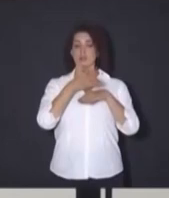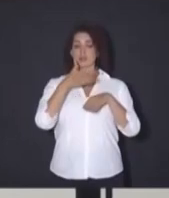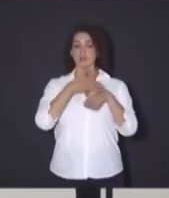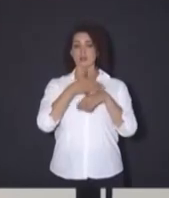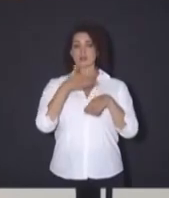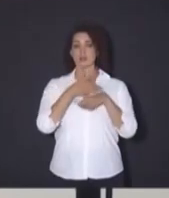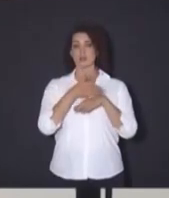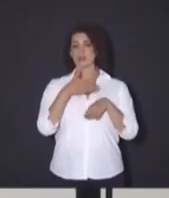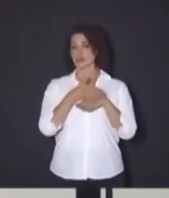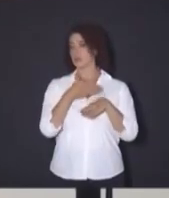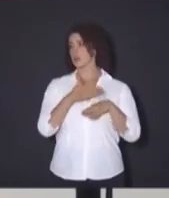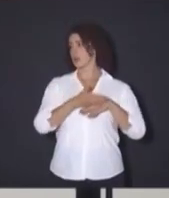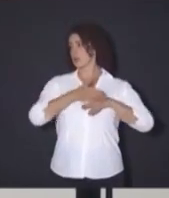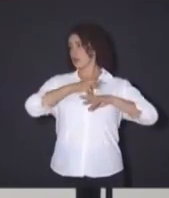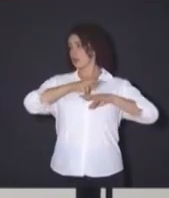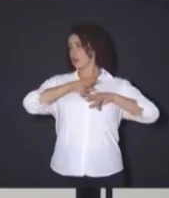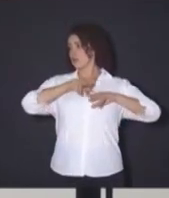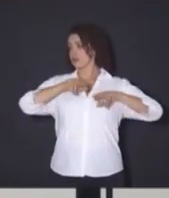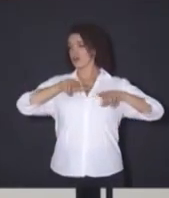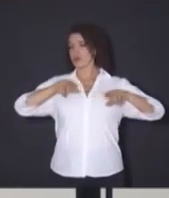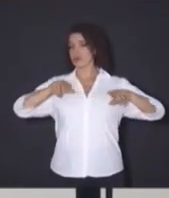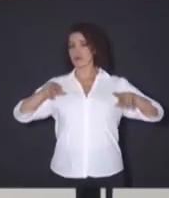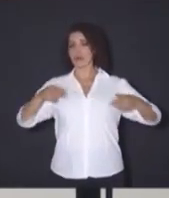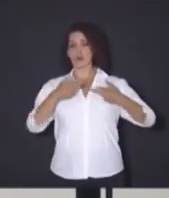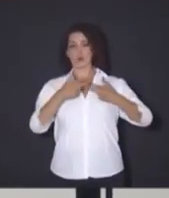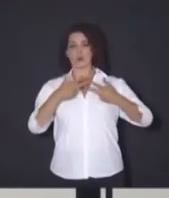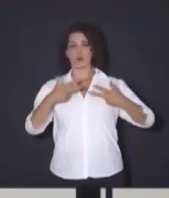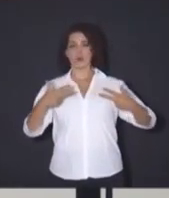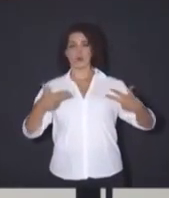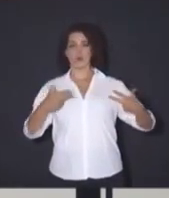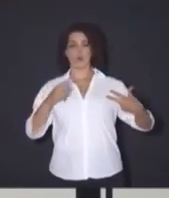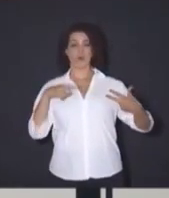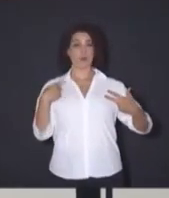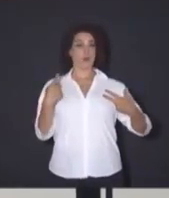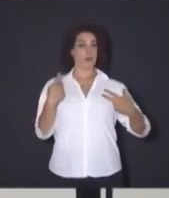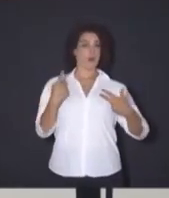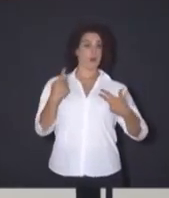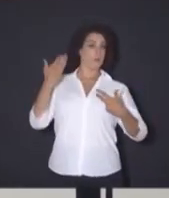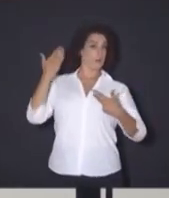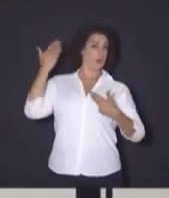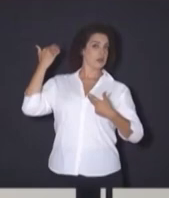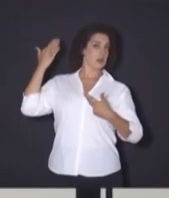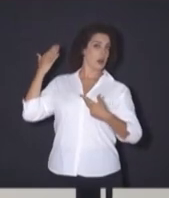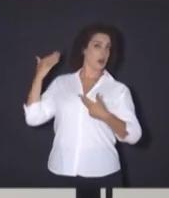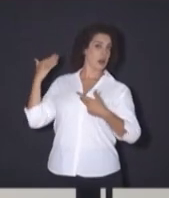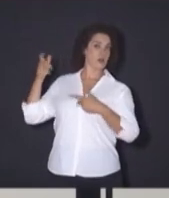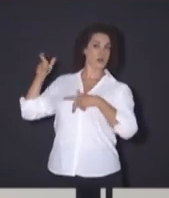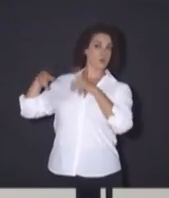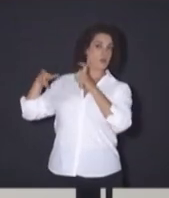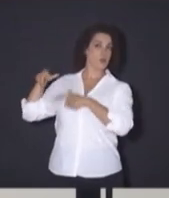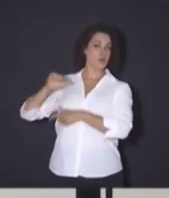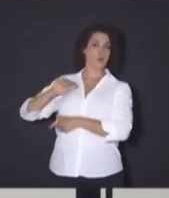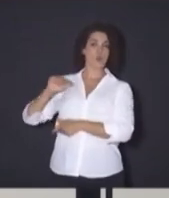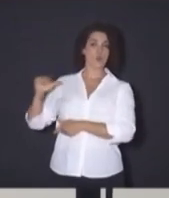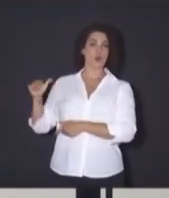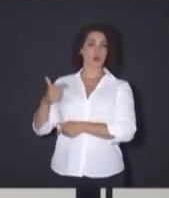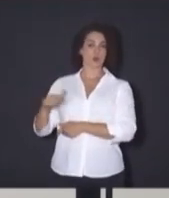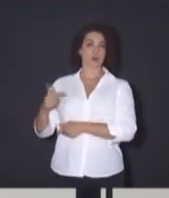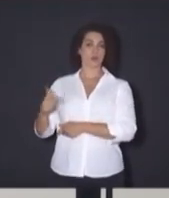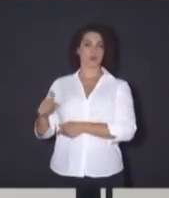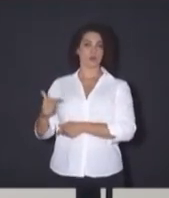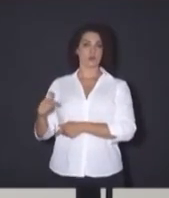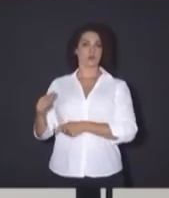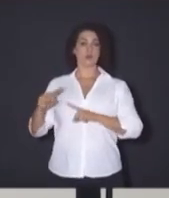acesso a muita coisa que os nossos antepassados não tiveram, mas